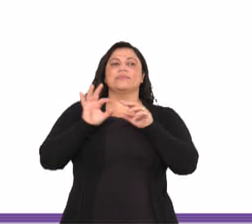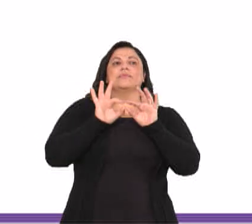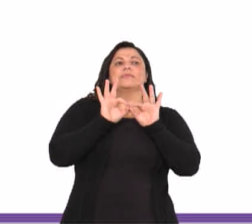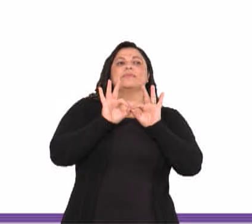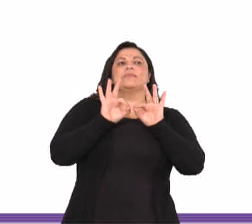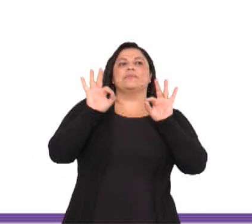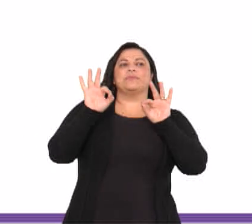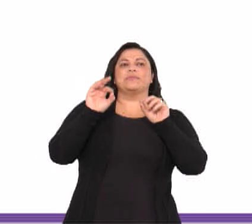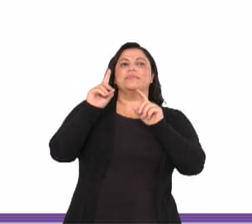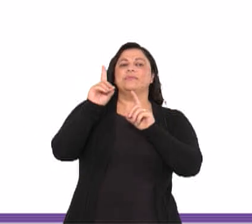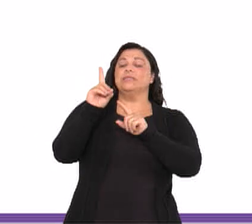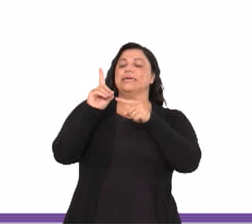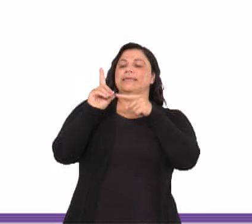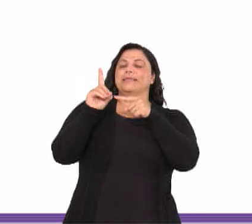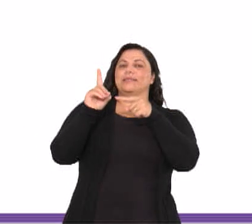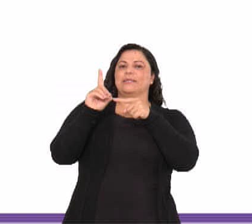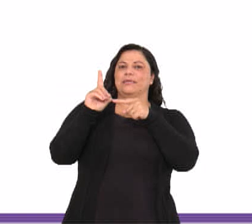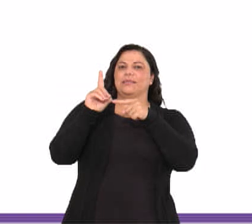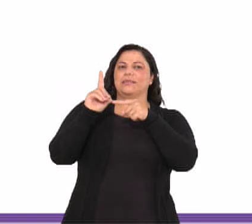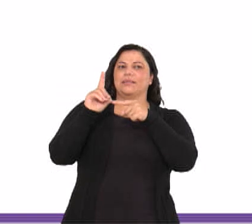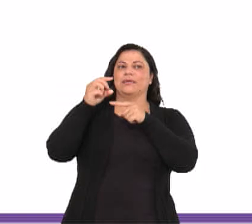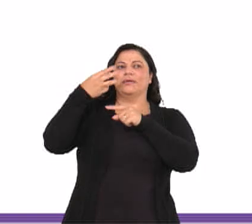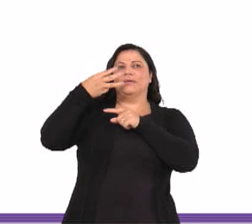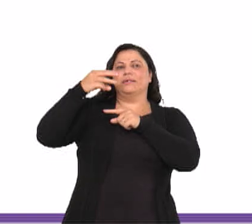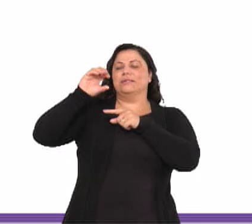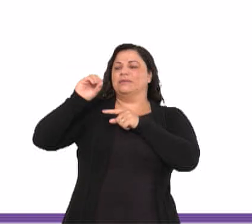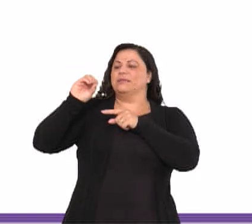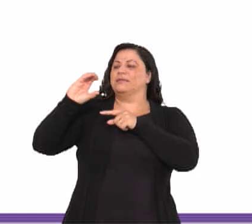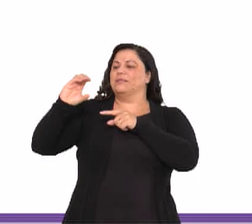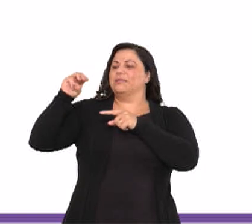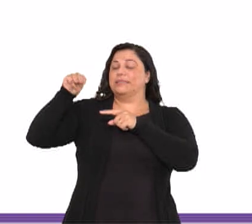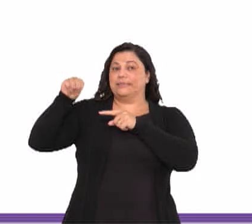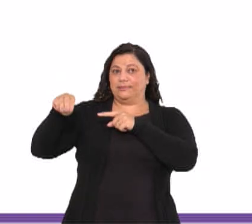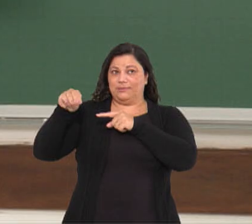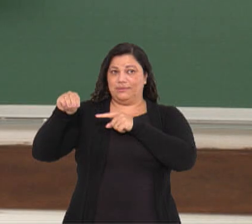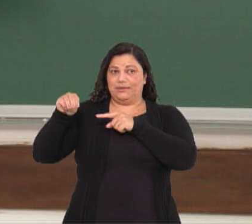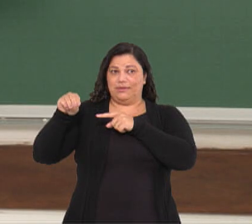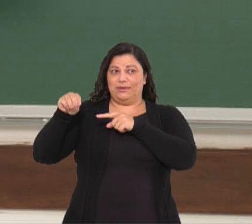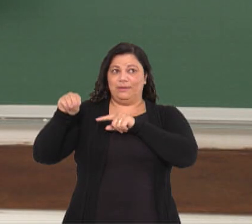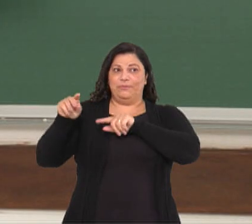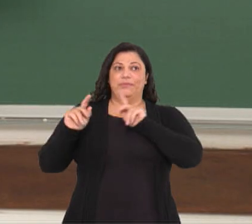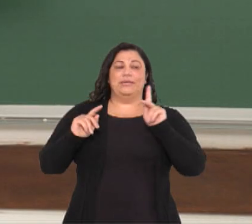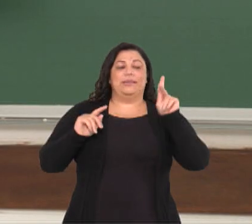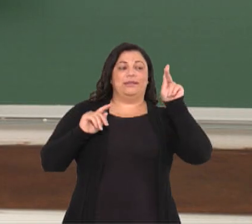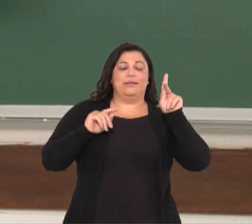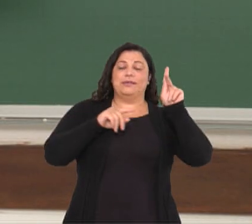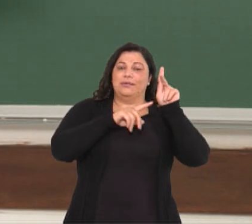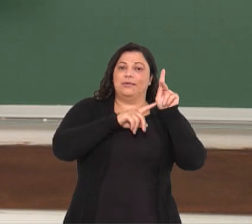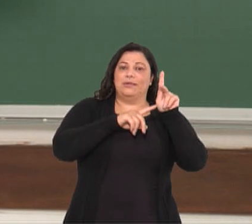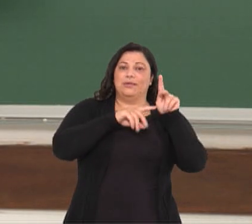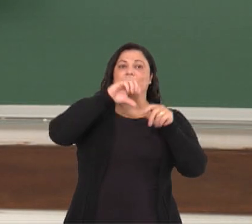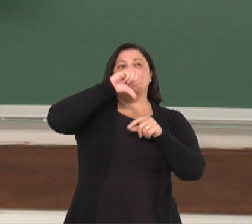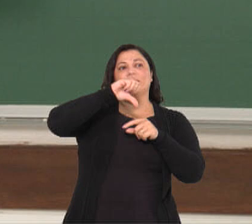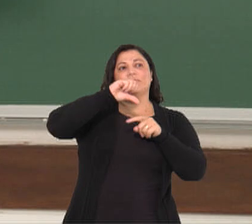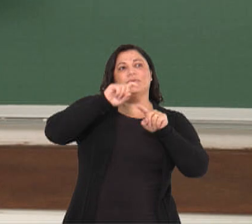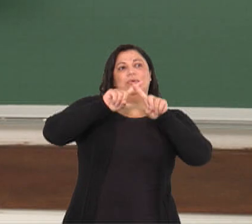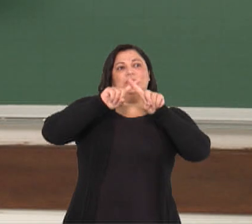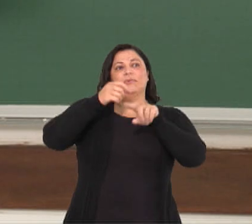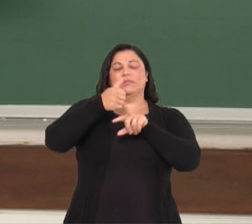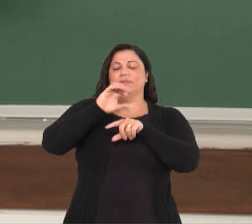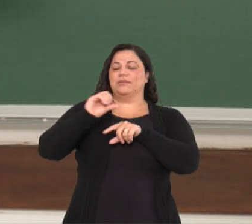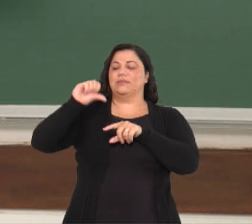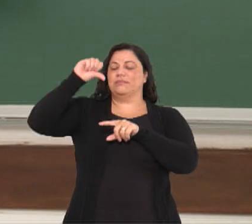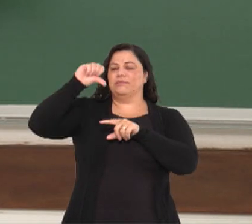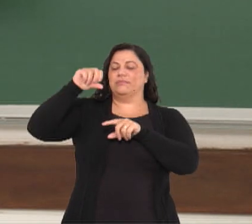distanciadas de 30 centímetros, considerando a constante eletrostática do vácuo 9 vezes 10 elevado a nona